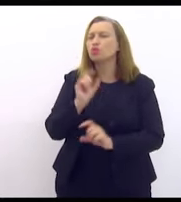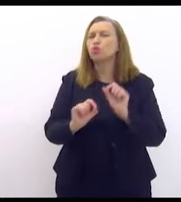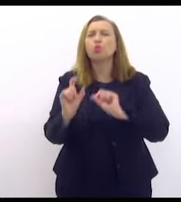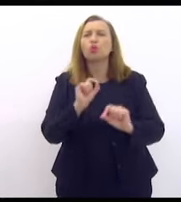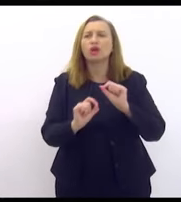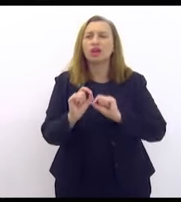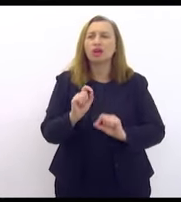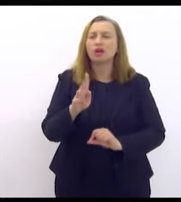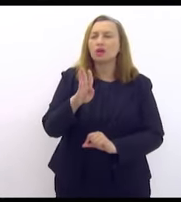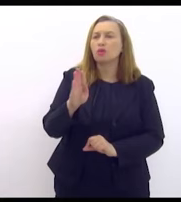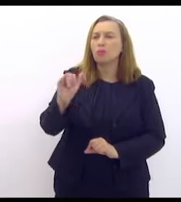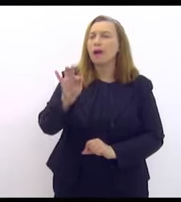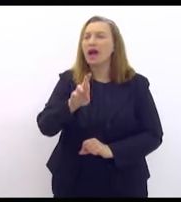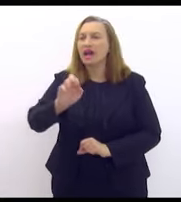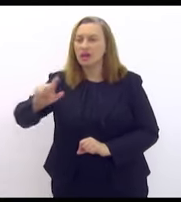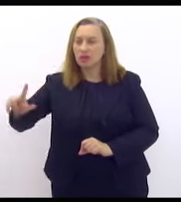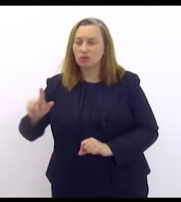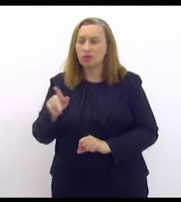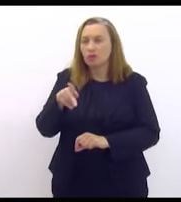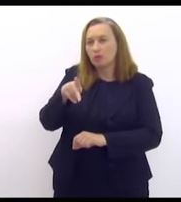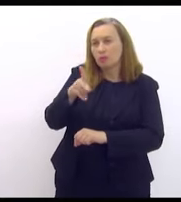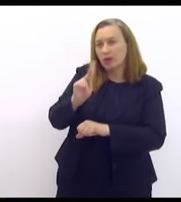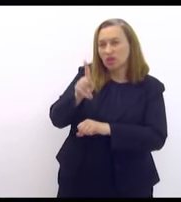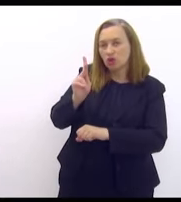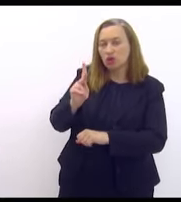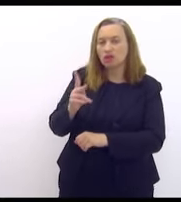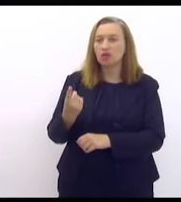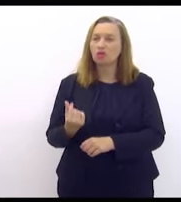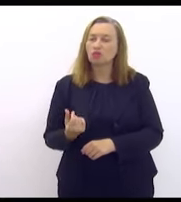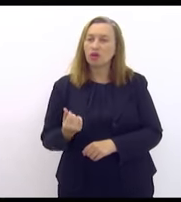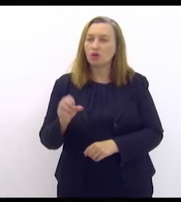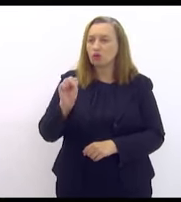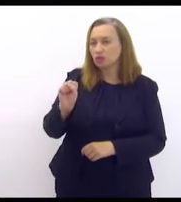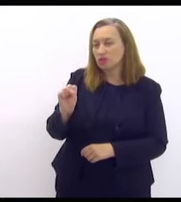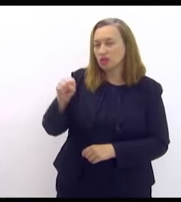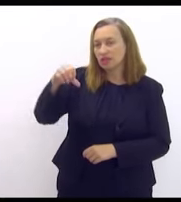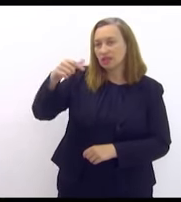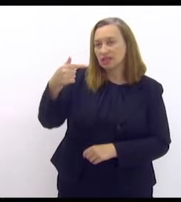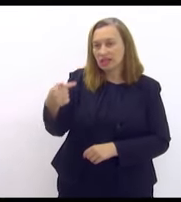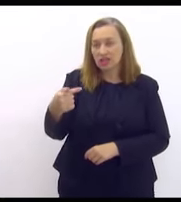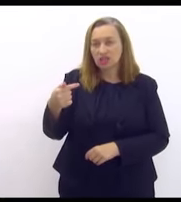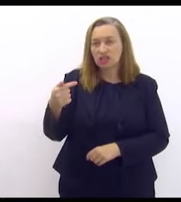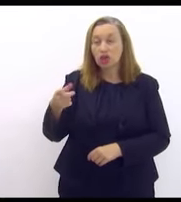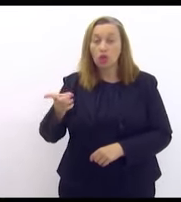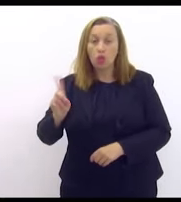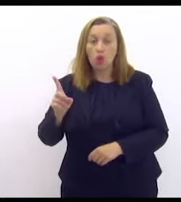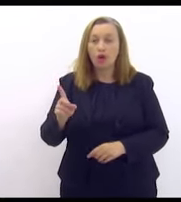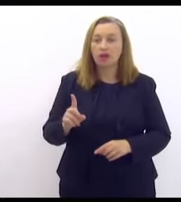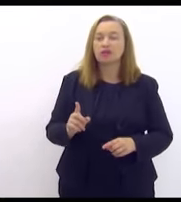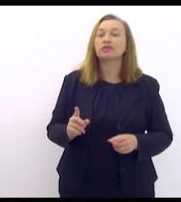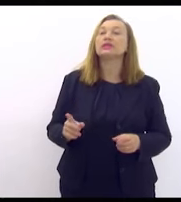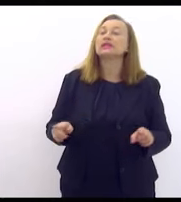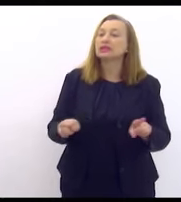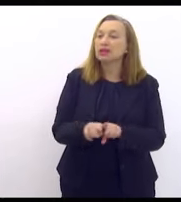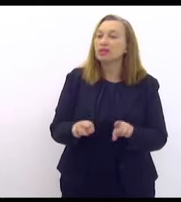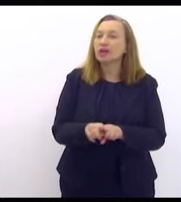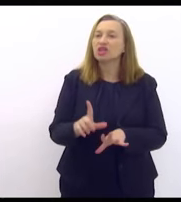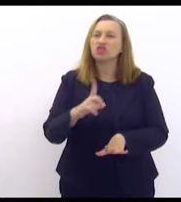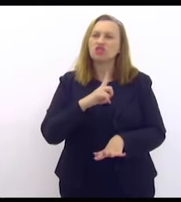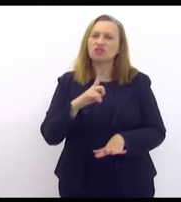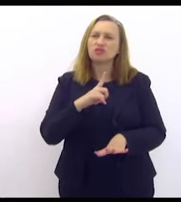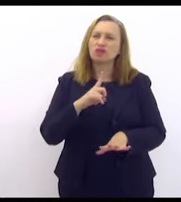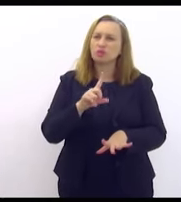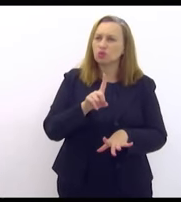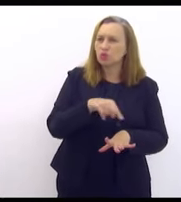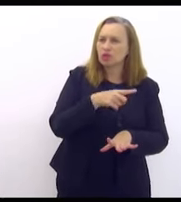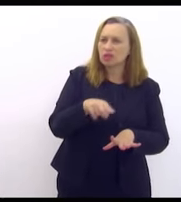que o barril do petróleo estará no valor de $87. Ao mesmo tempo, nós tivemos uma ascensão,